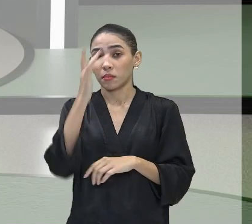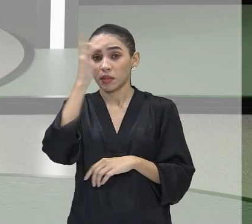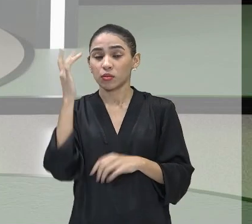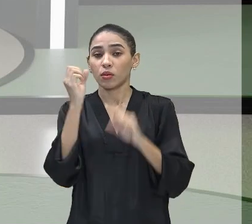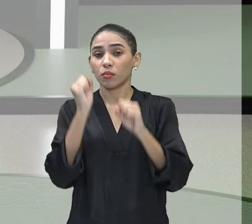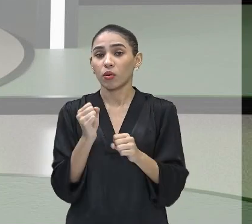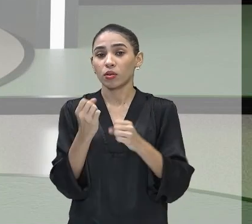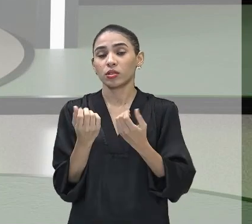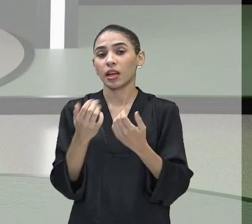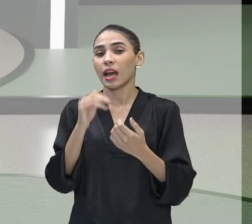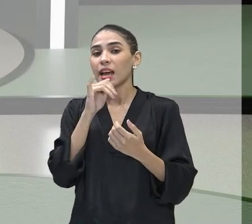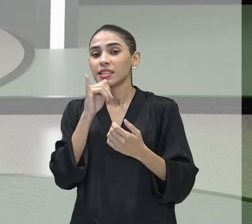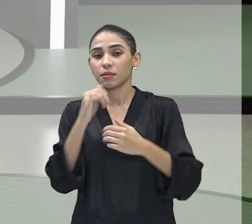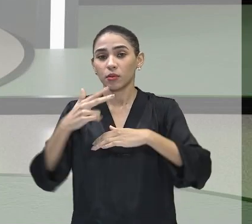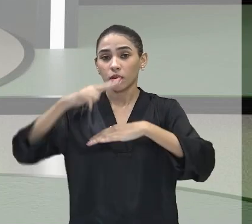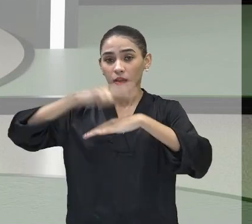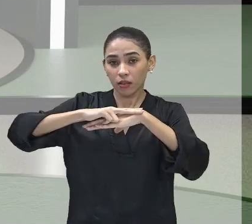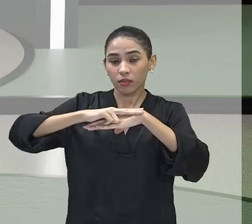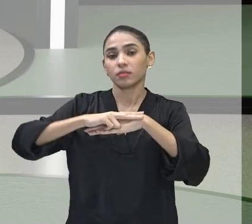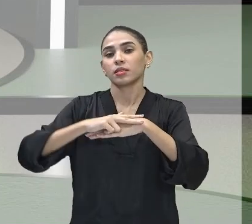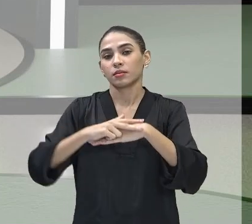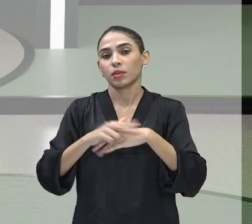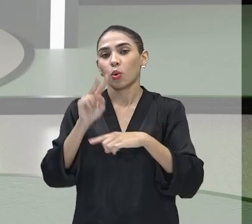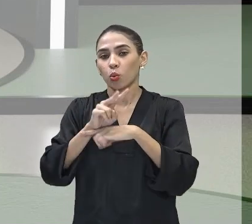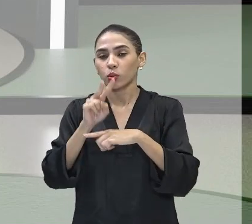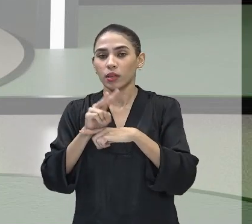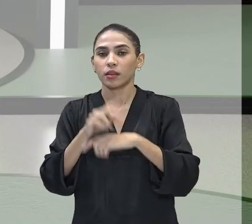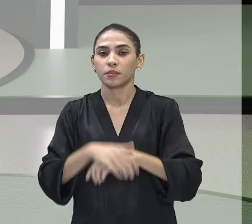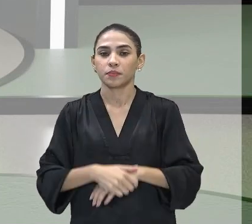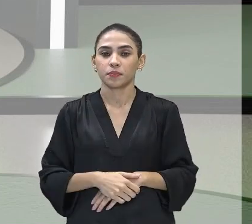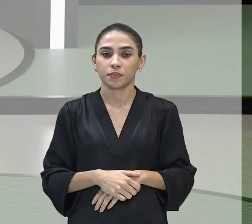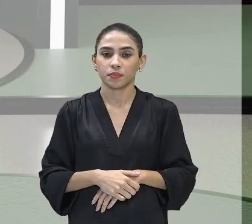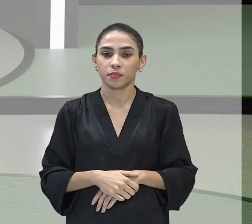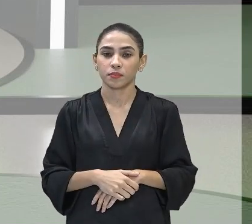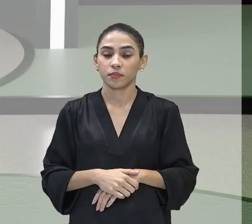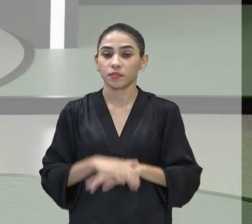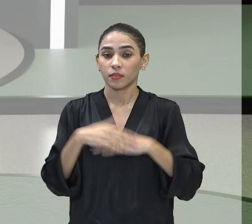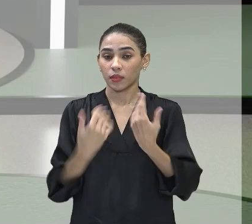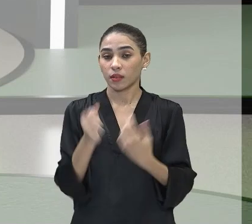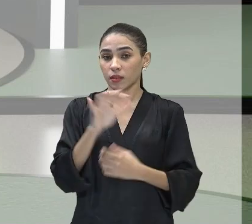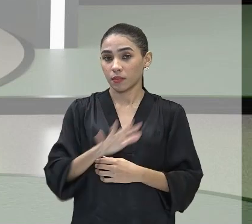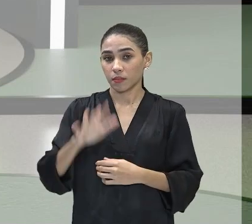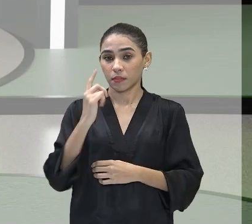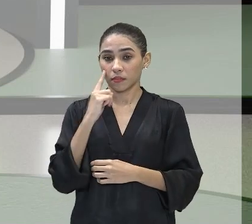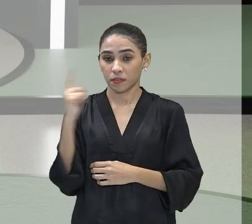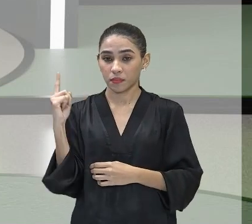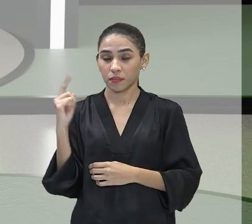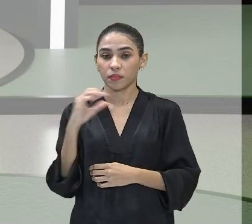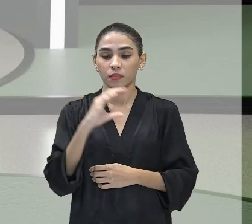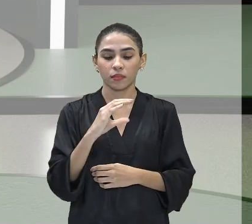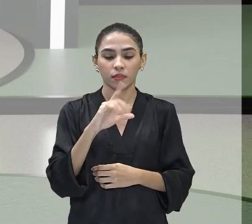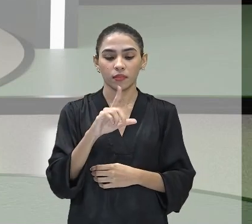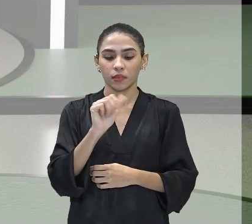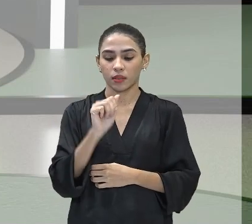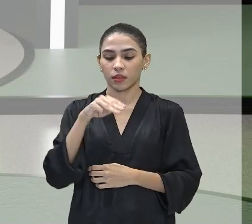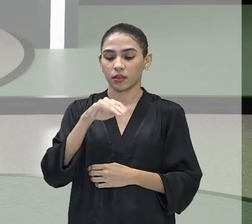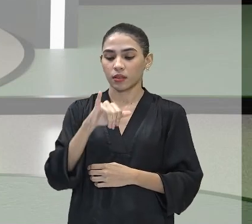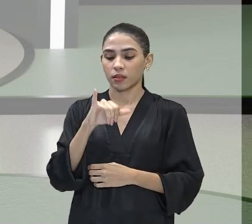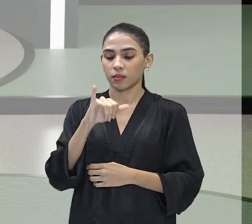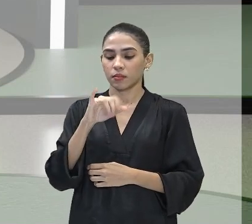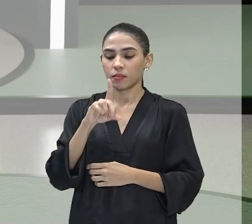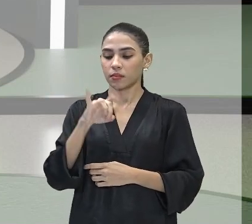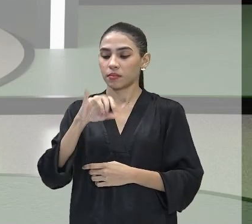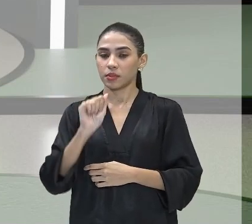internada para realizar um tratamento específico né então observamos aqui o caso da clam que está